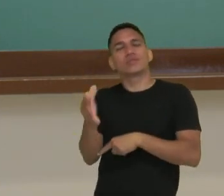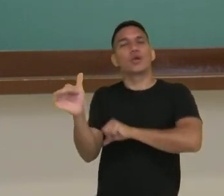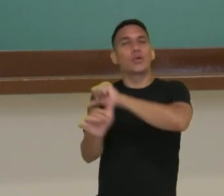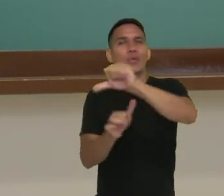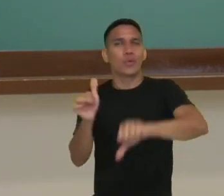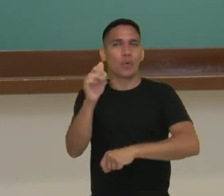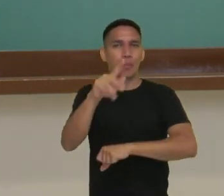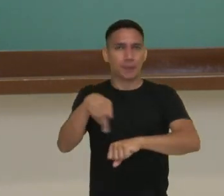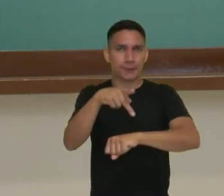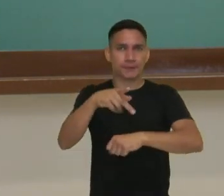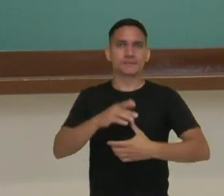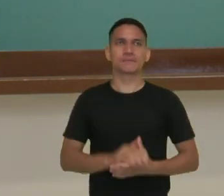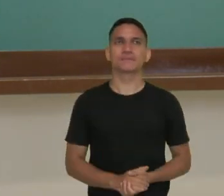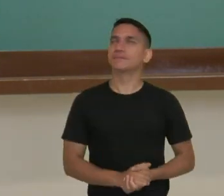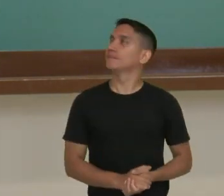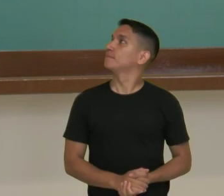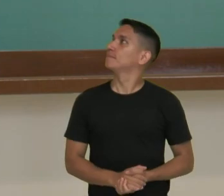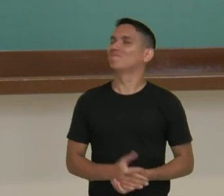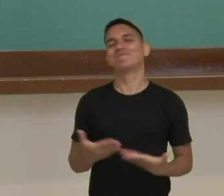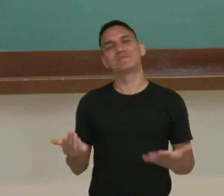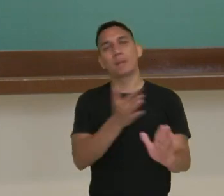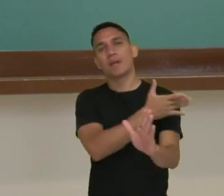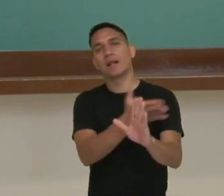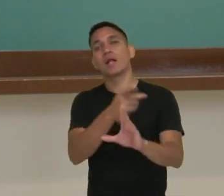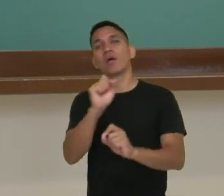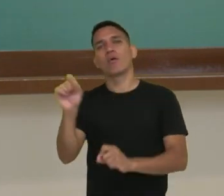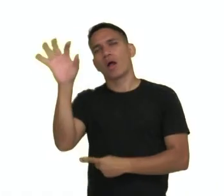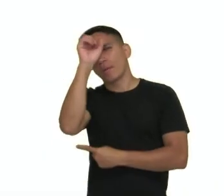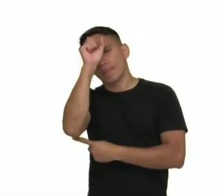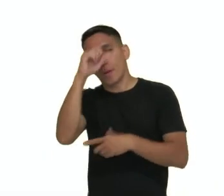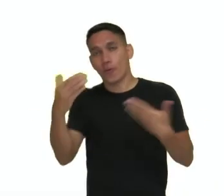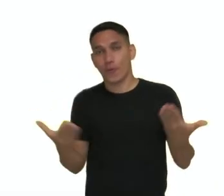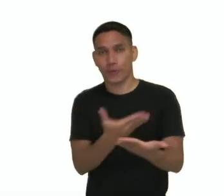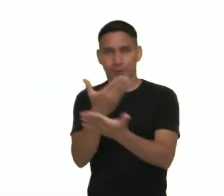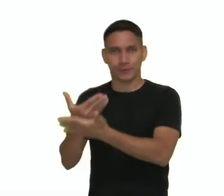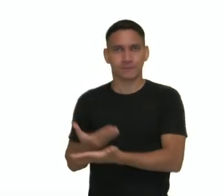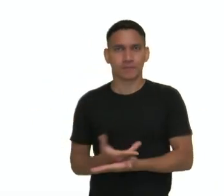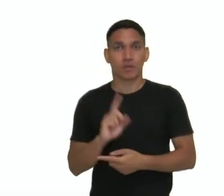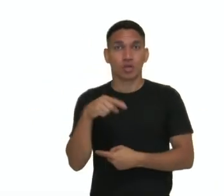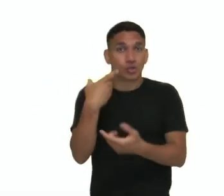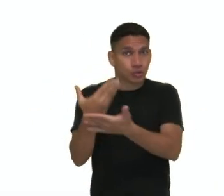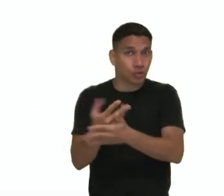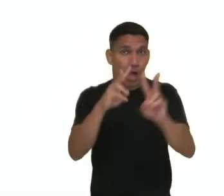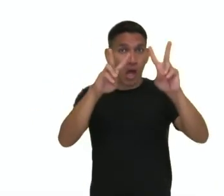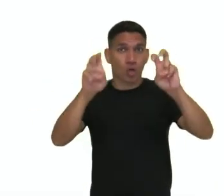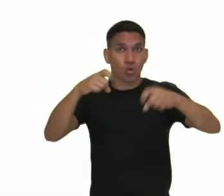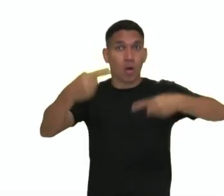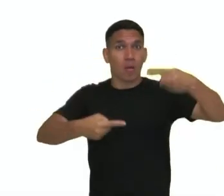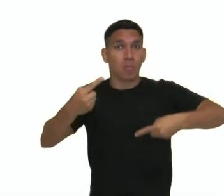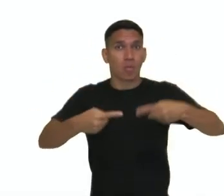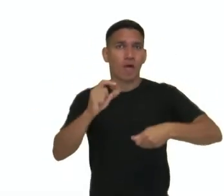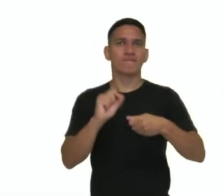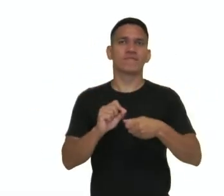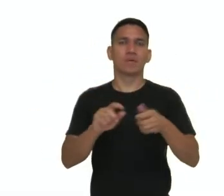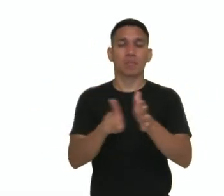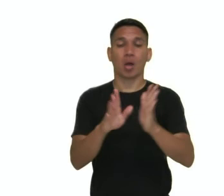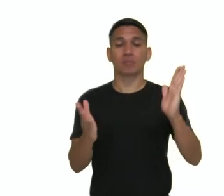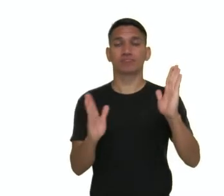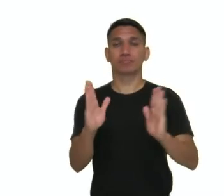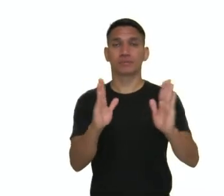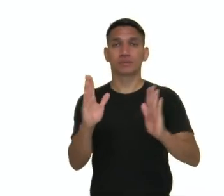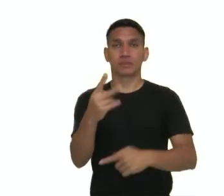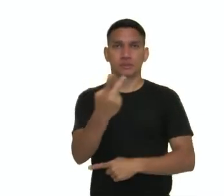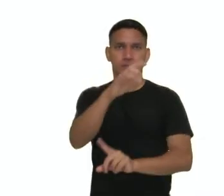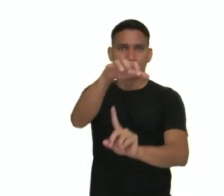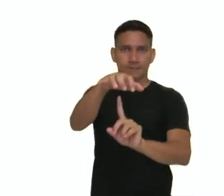país. O que nós estudamos nessa aula? A gente estudou sobre a política praticada no segundo reinado. A gente viu